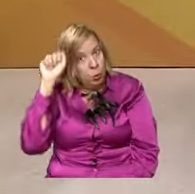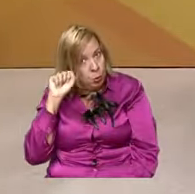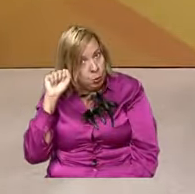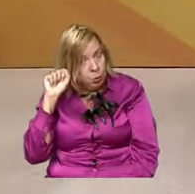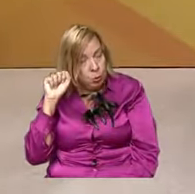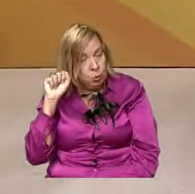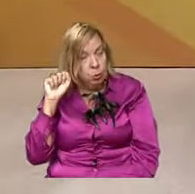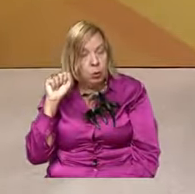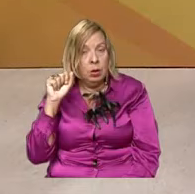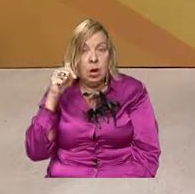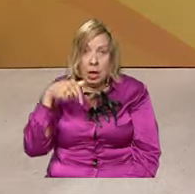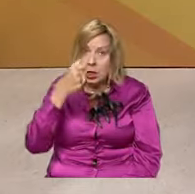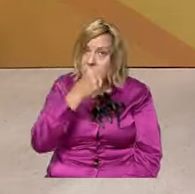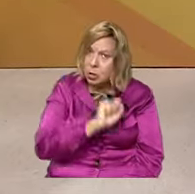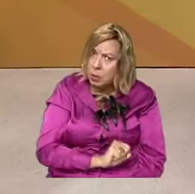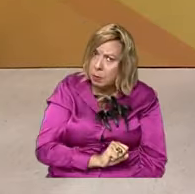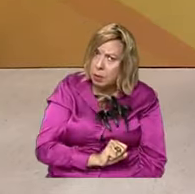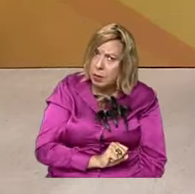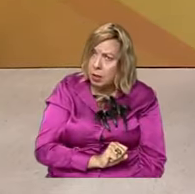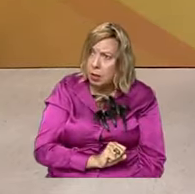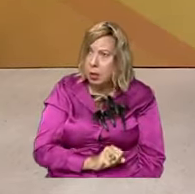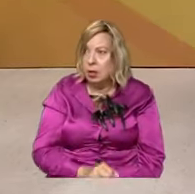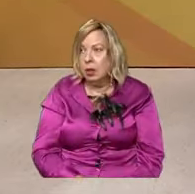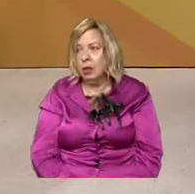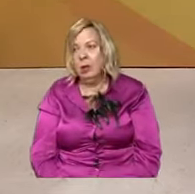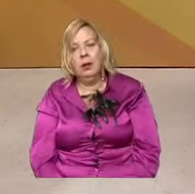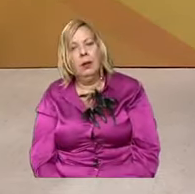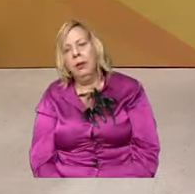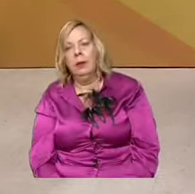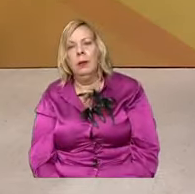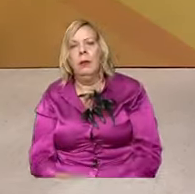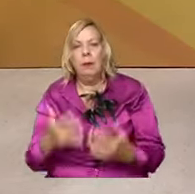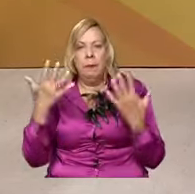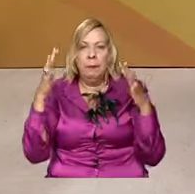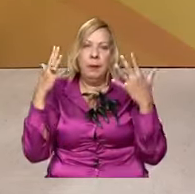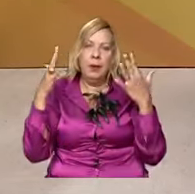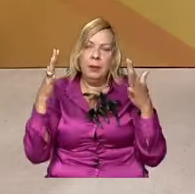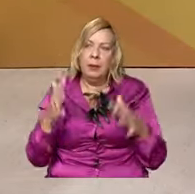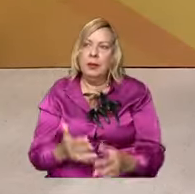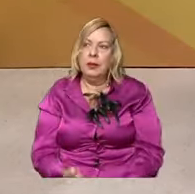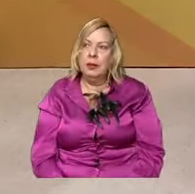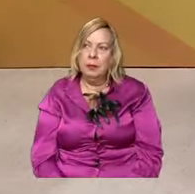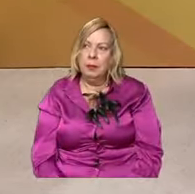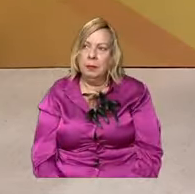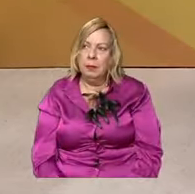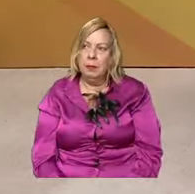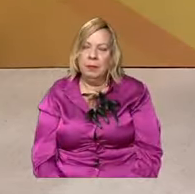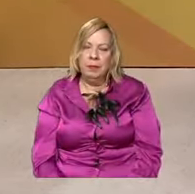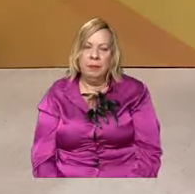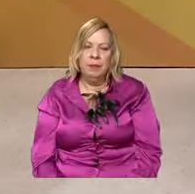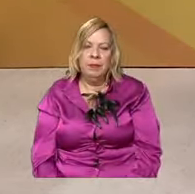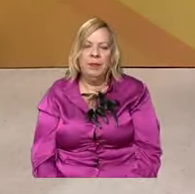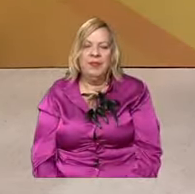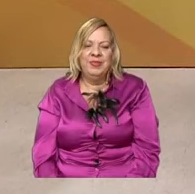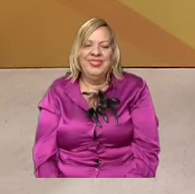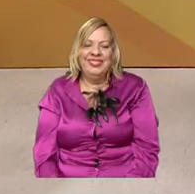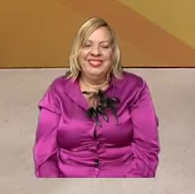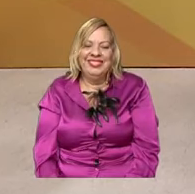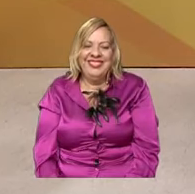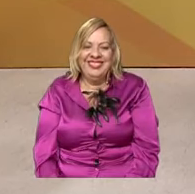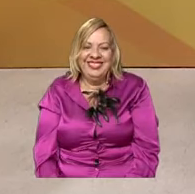ó, você deixou muita gente pra trás aí, viu? Parabéns, o que tinha de gente, né, esperando aí a